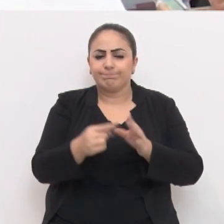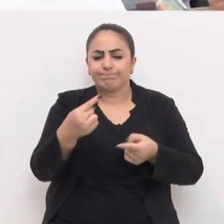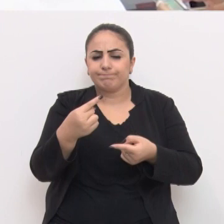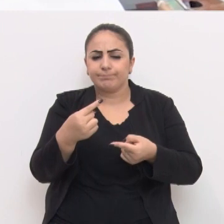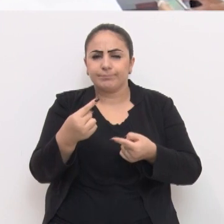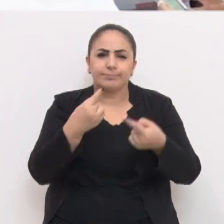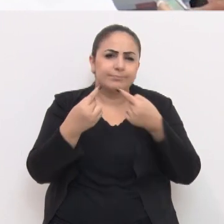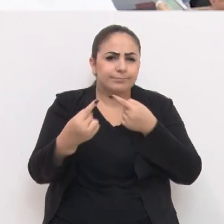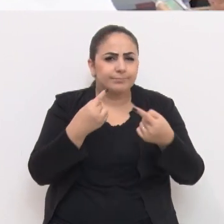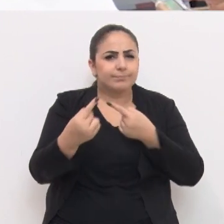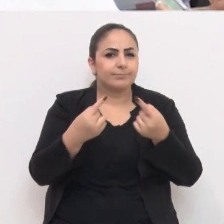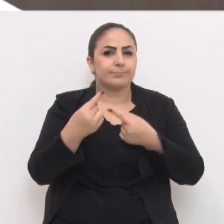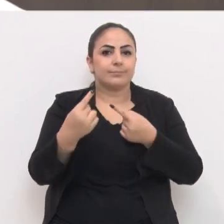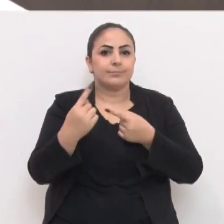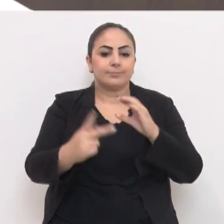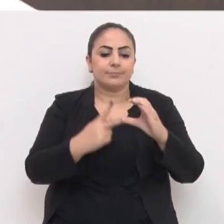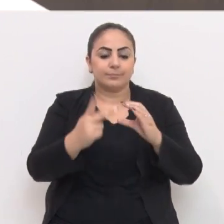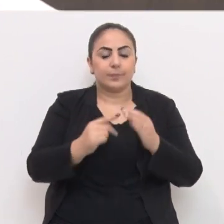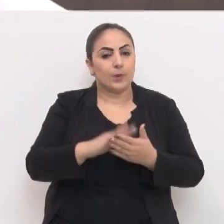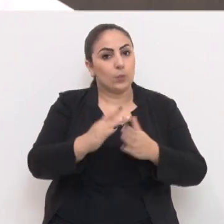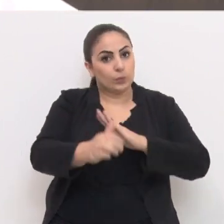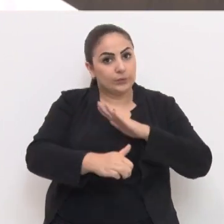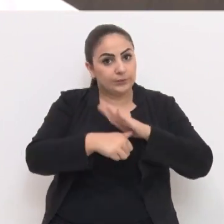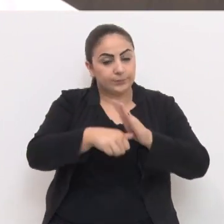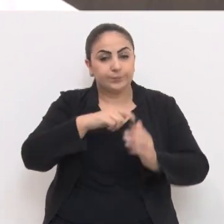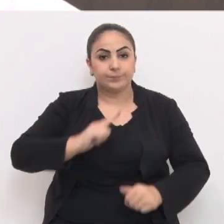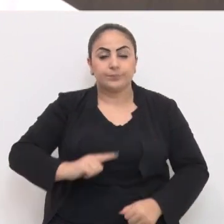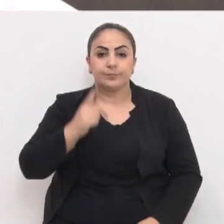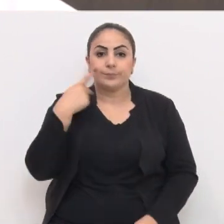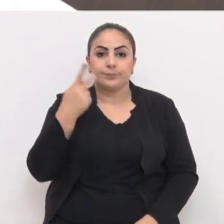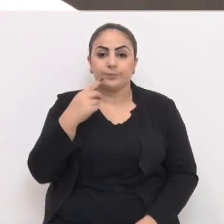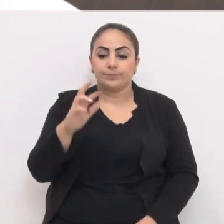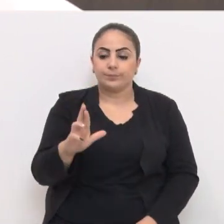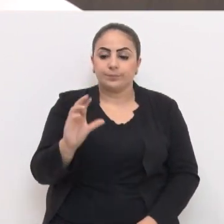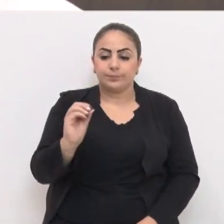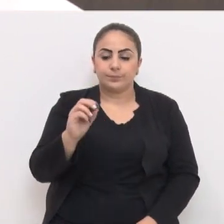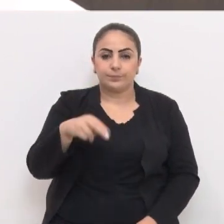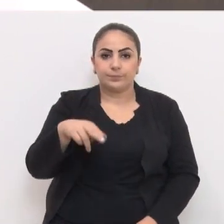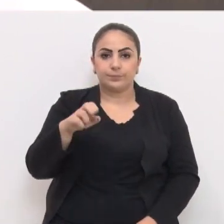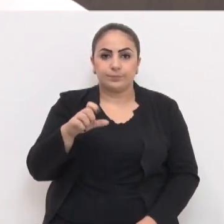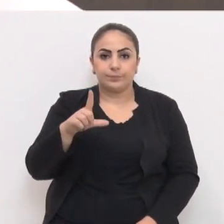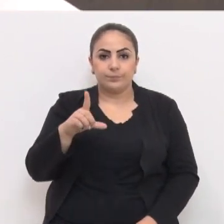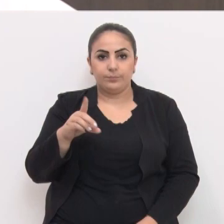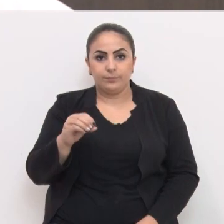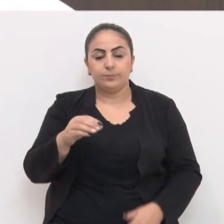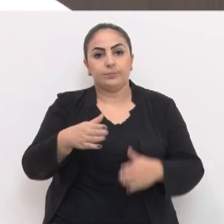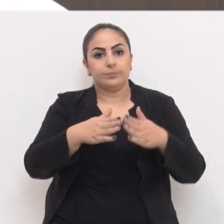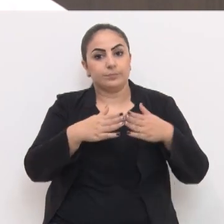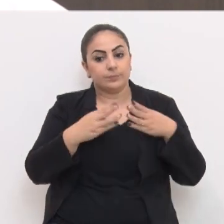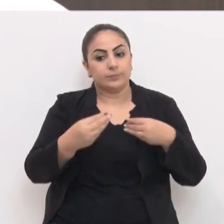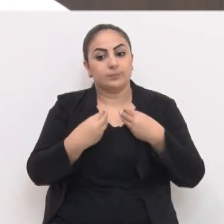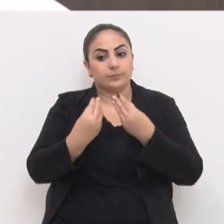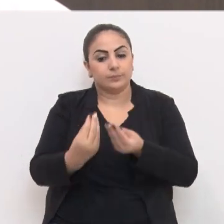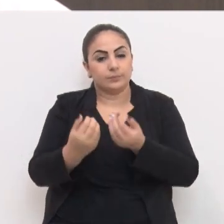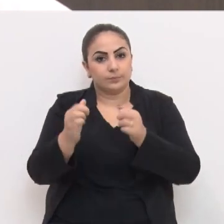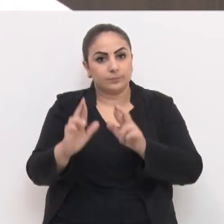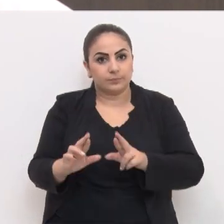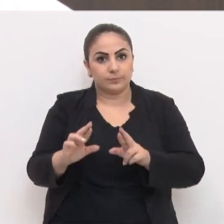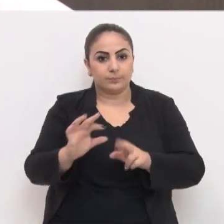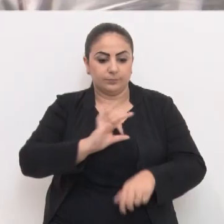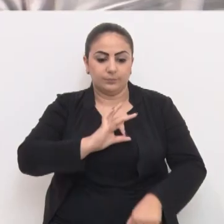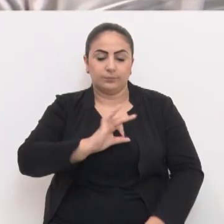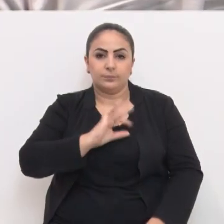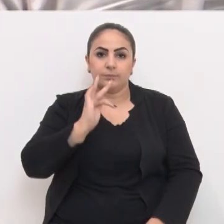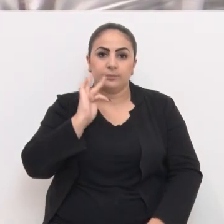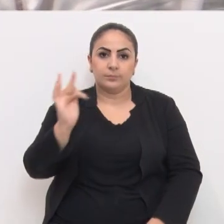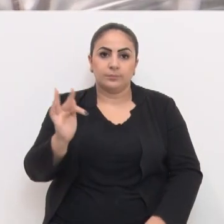debates no Legislativo. O líder do governo, o vereador Ronaldo Rosa, defendeu que a doação à Polícia